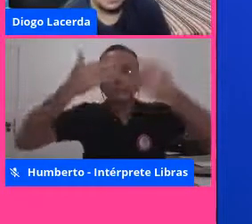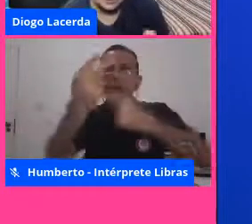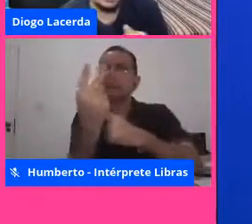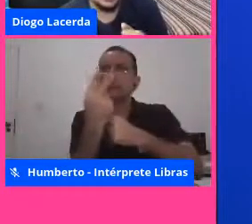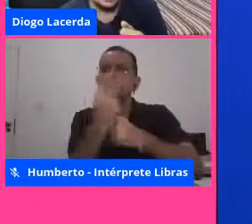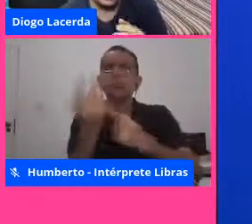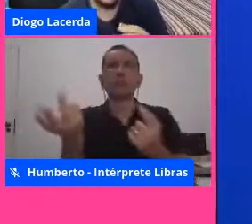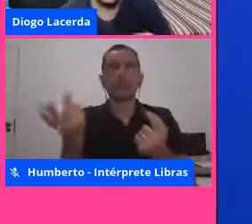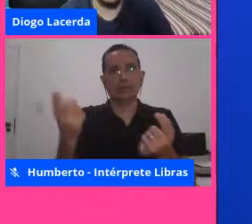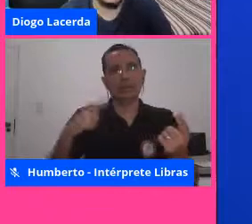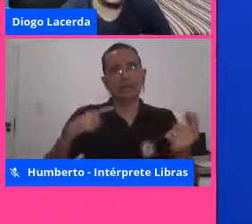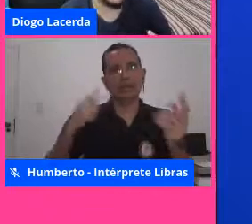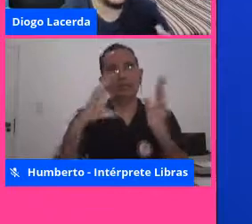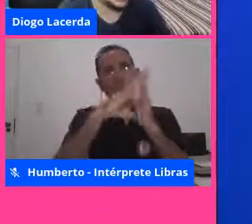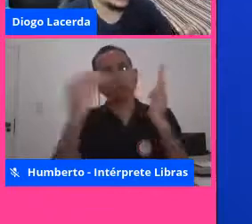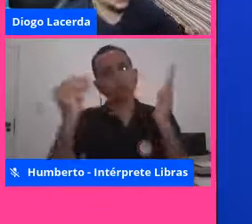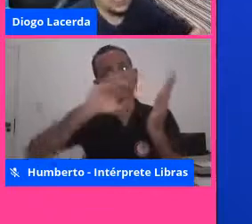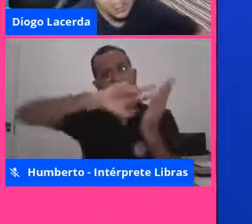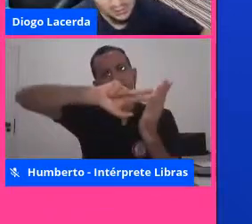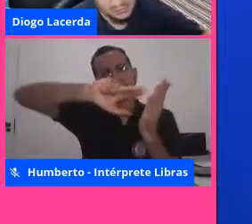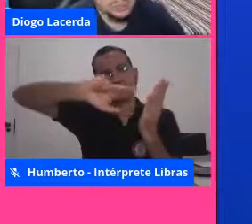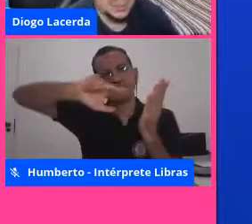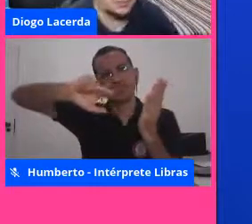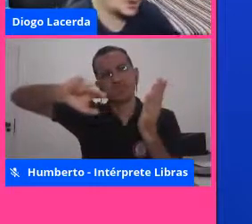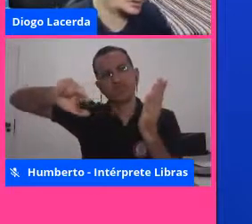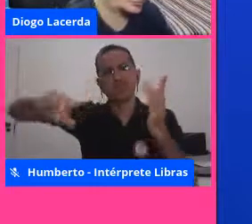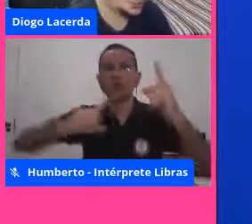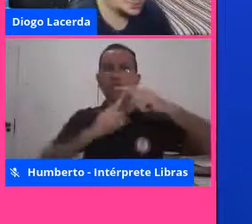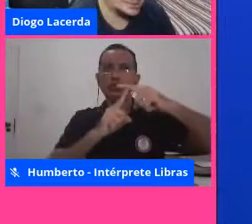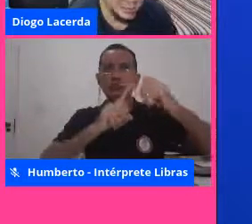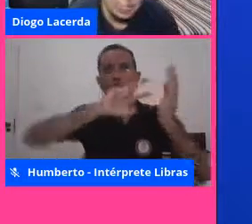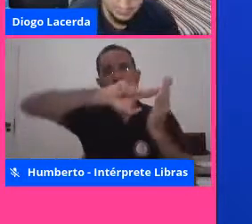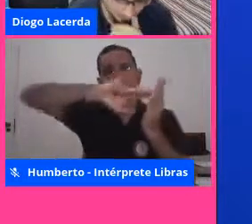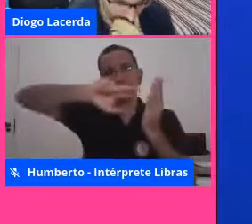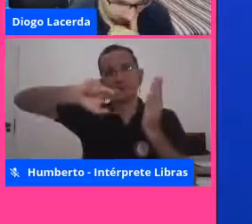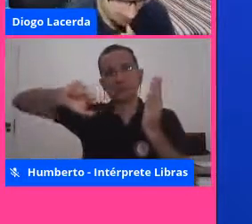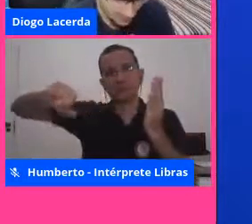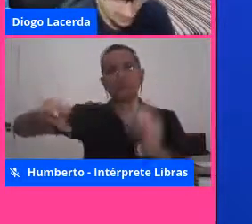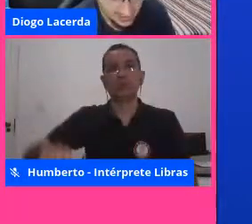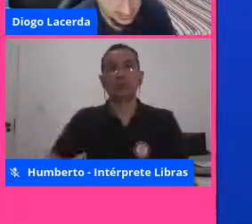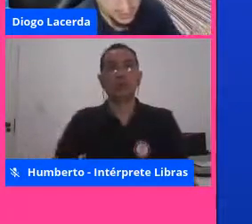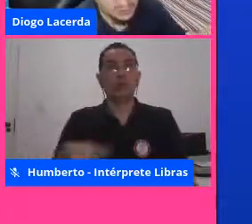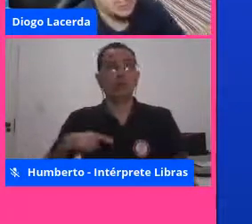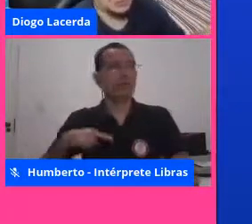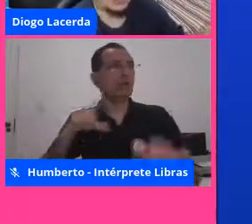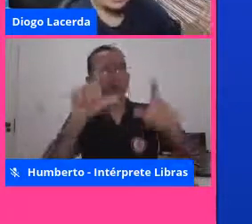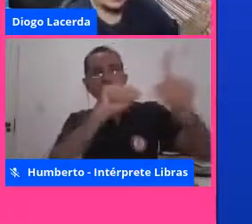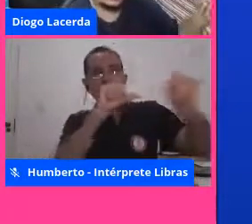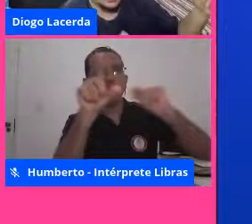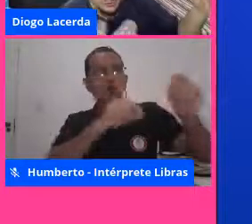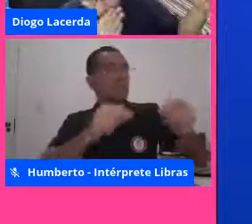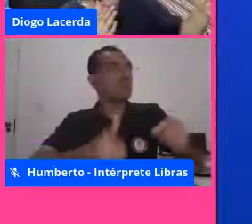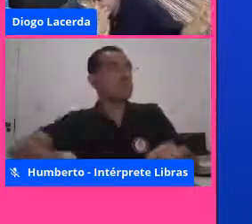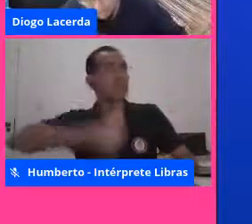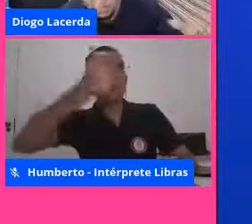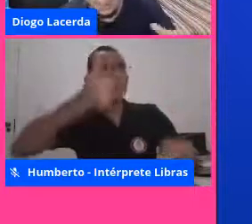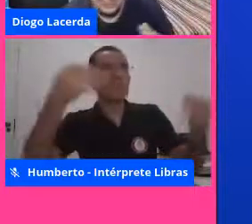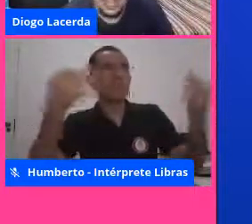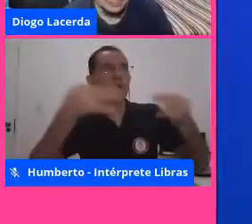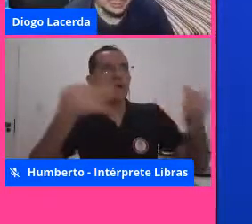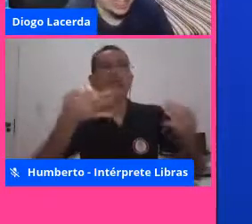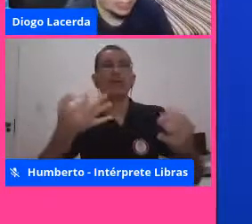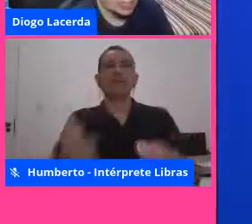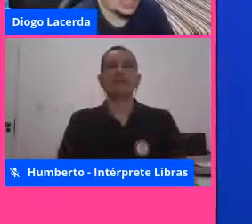vários modelos e lá a gente fez meio que uma triagem dos melhores utilizados e também a gente colocou algumas observações